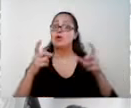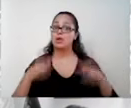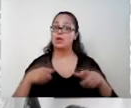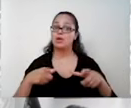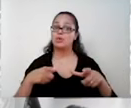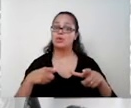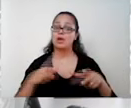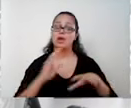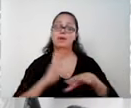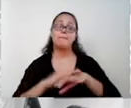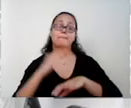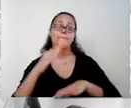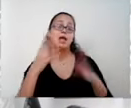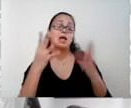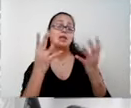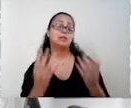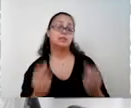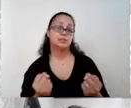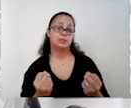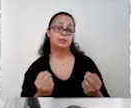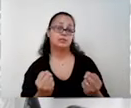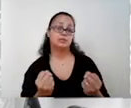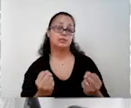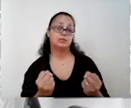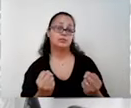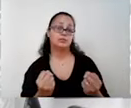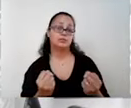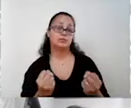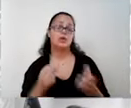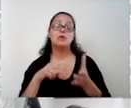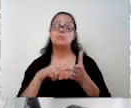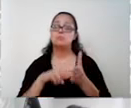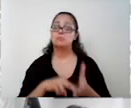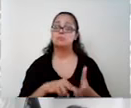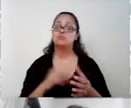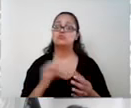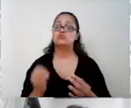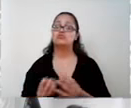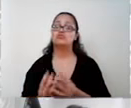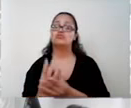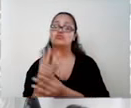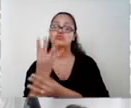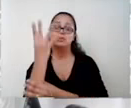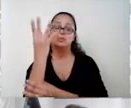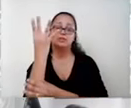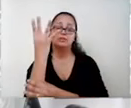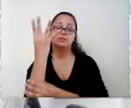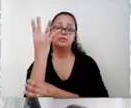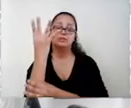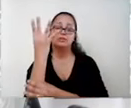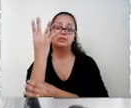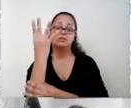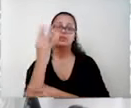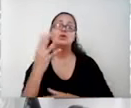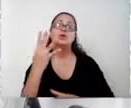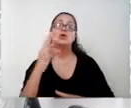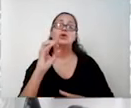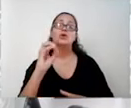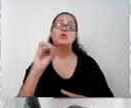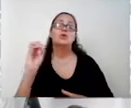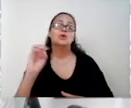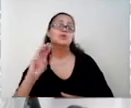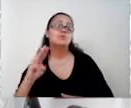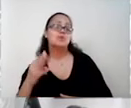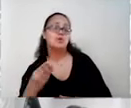vasos condutores permitiam que elas crescessem. E aí sim, a partir das pteridófitas, cerca de 400 milhões de anos, começaram a